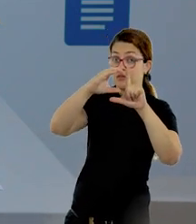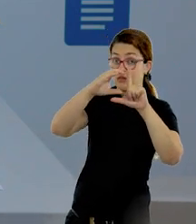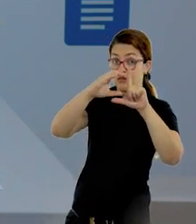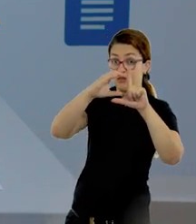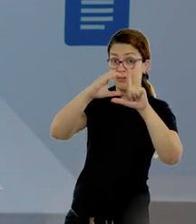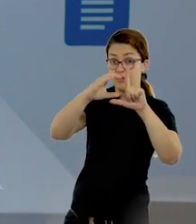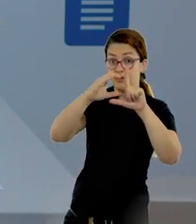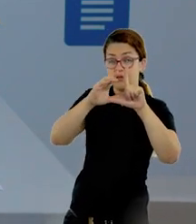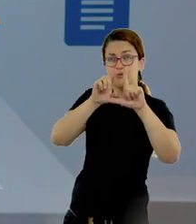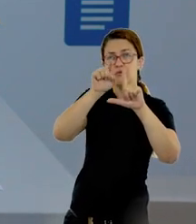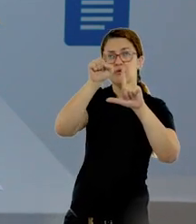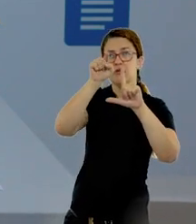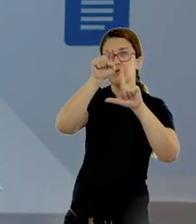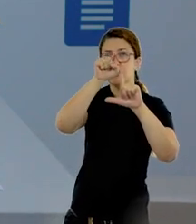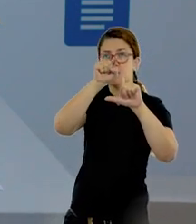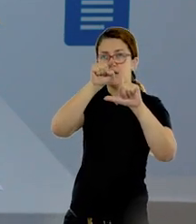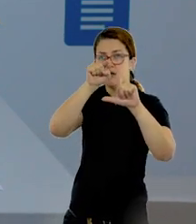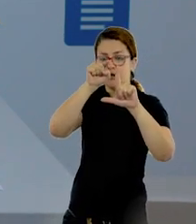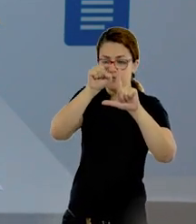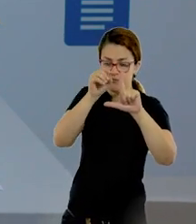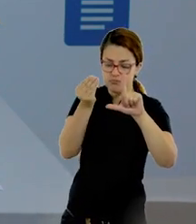exemplo, aqui, C, fazer